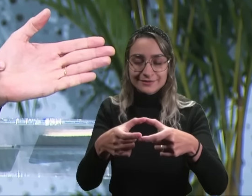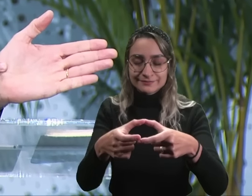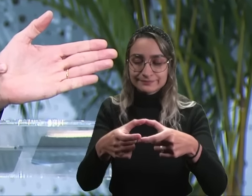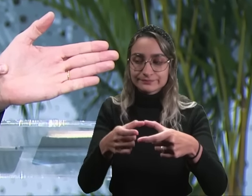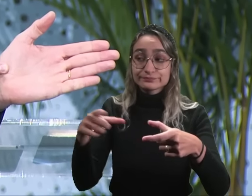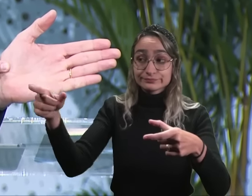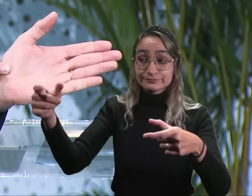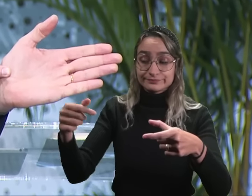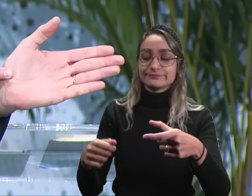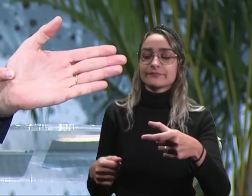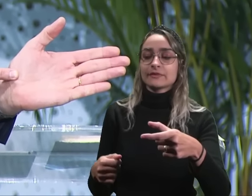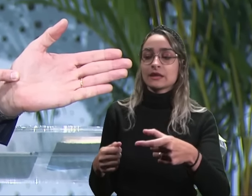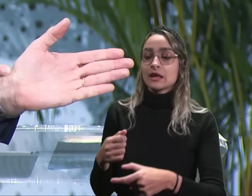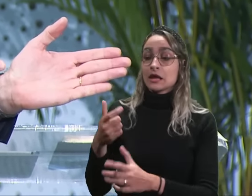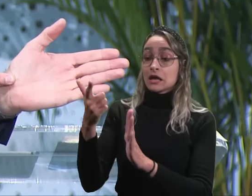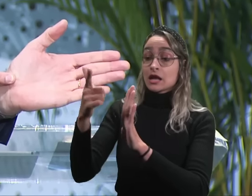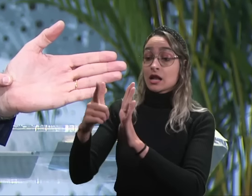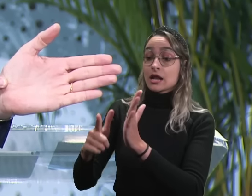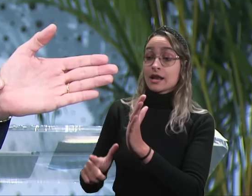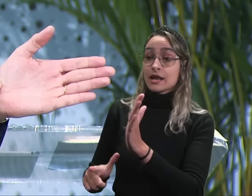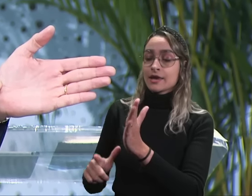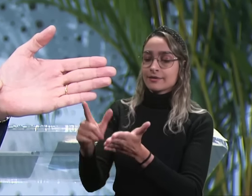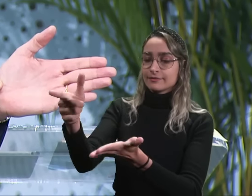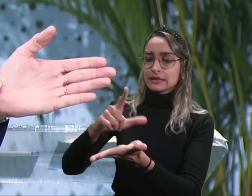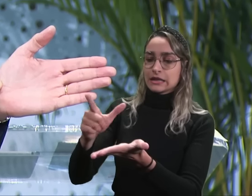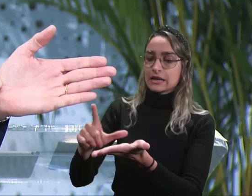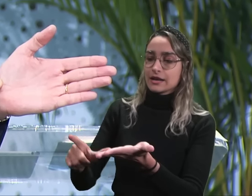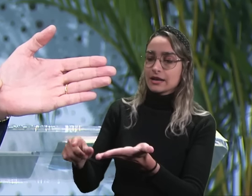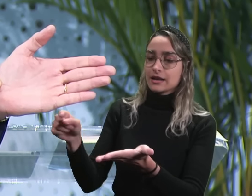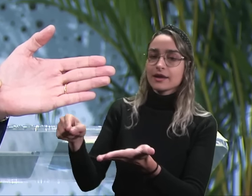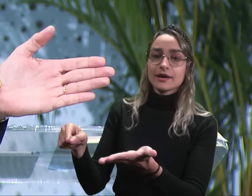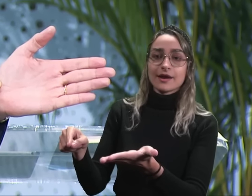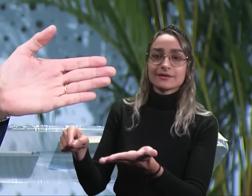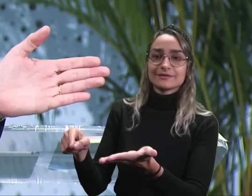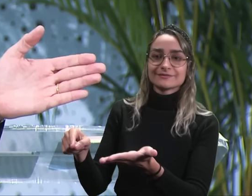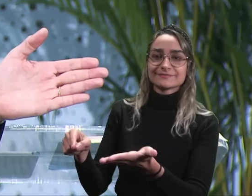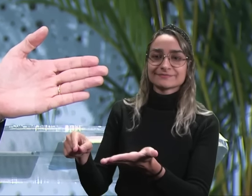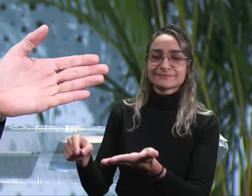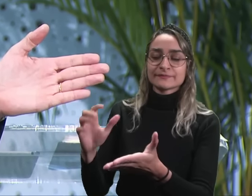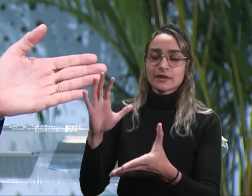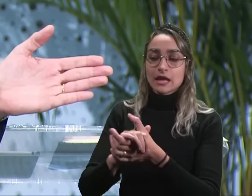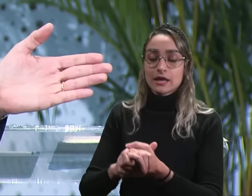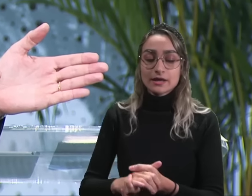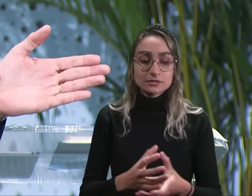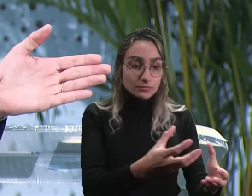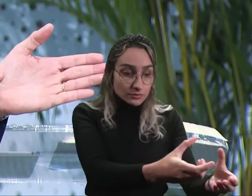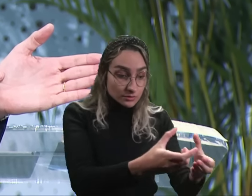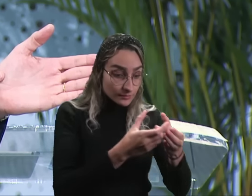leu a carta e agora ela começou a chorar envergonhada por sua falta de f